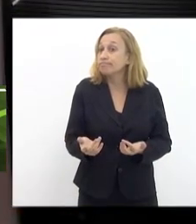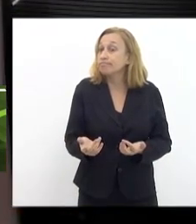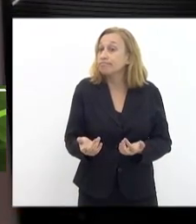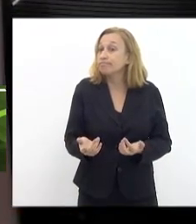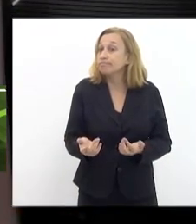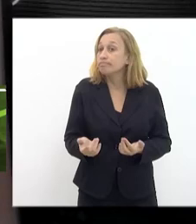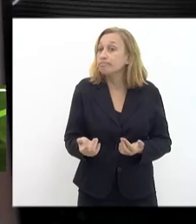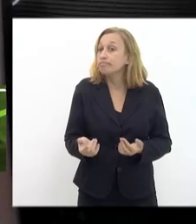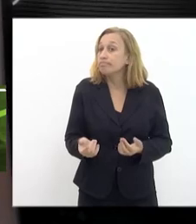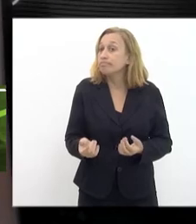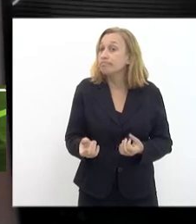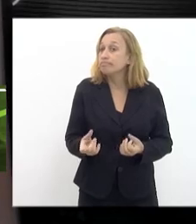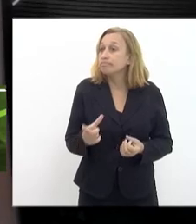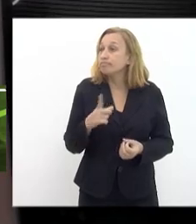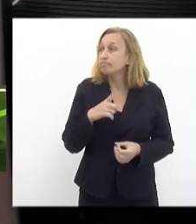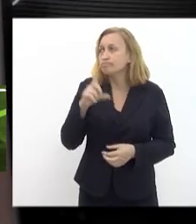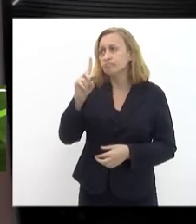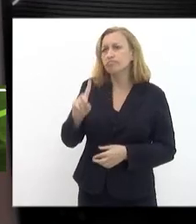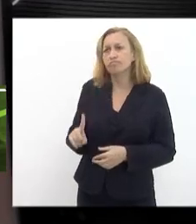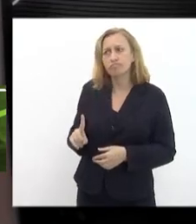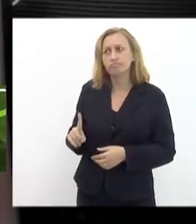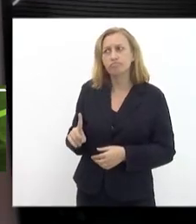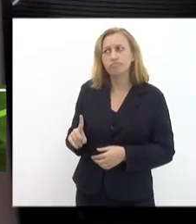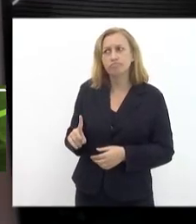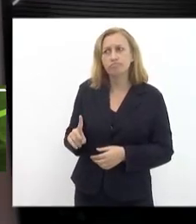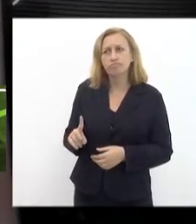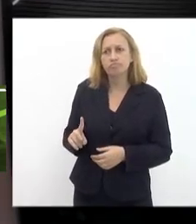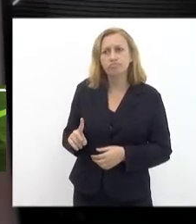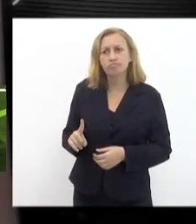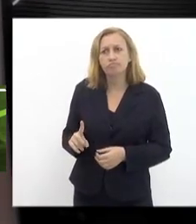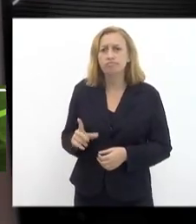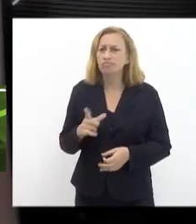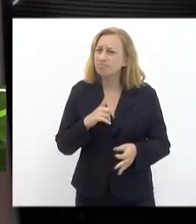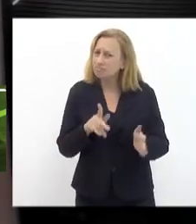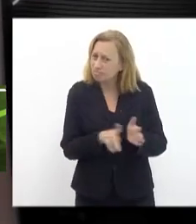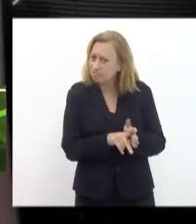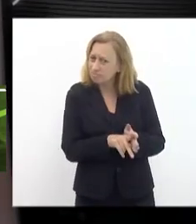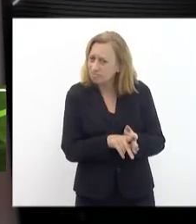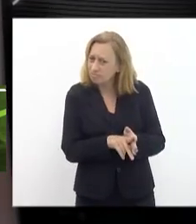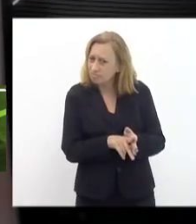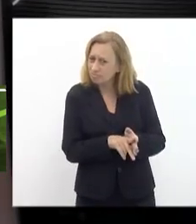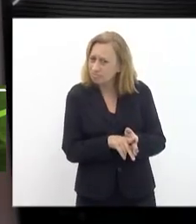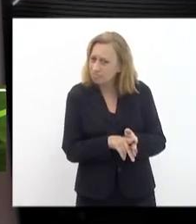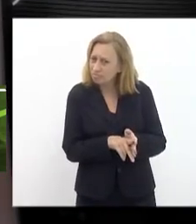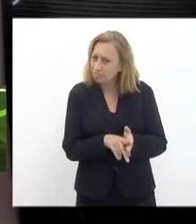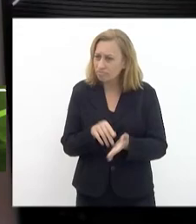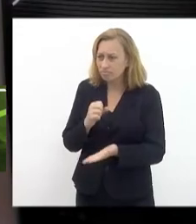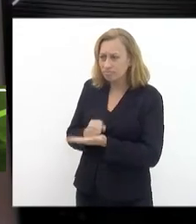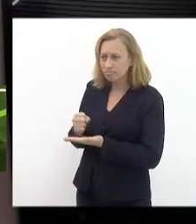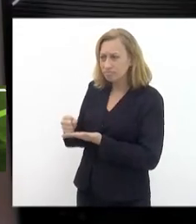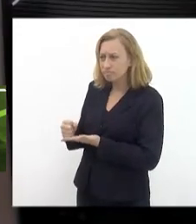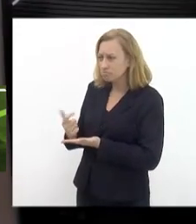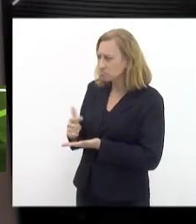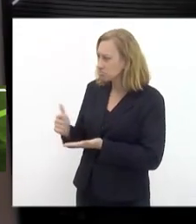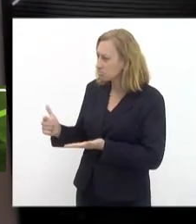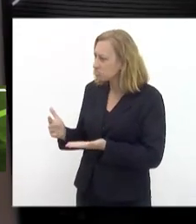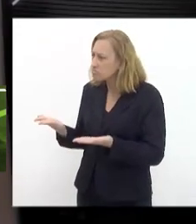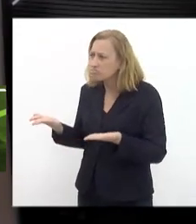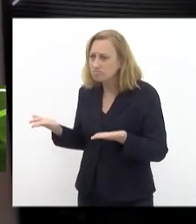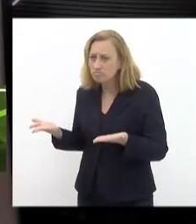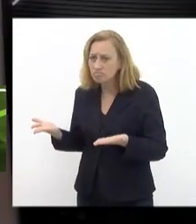eu posso eu tenho o direito de admitir a hipótese Será que tem pro já se acerta aí está sendo executado